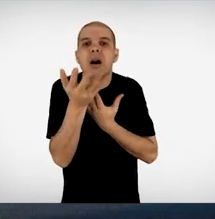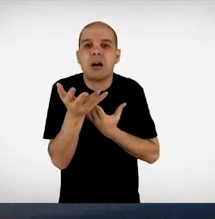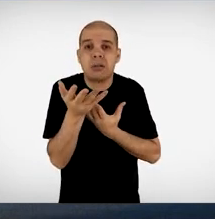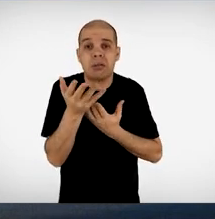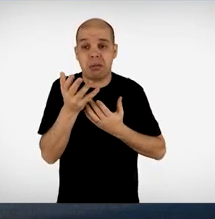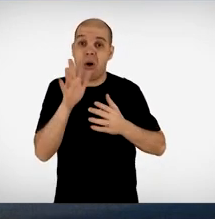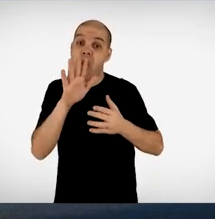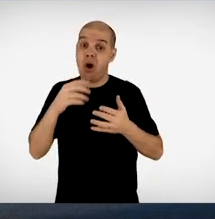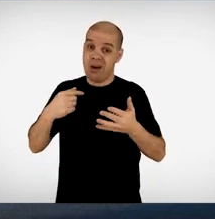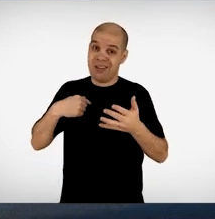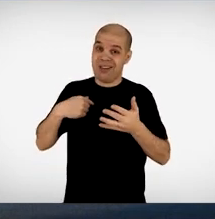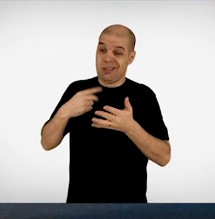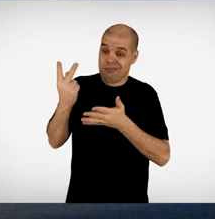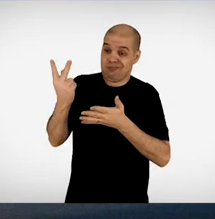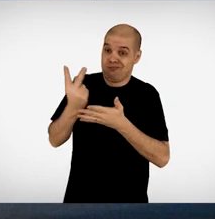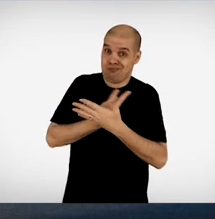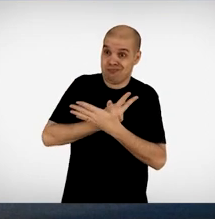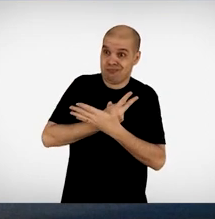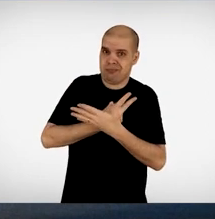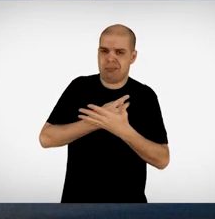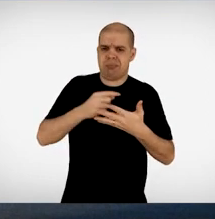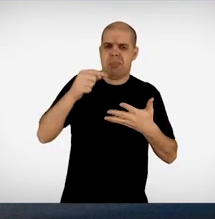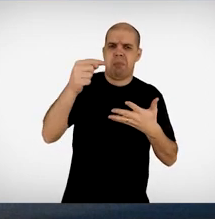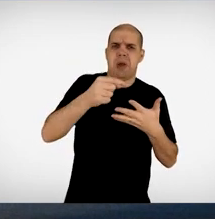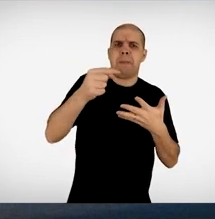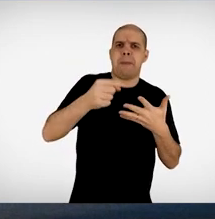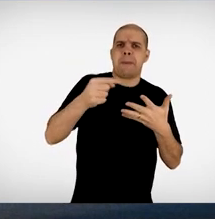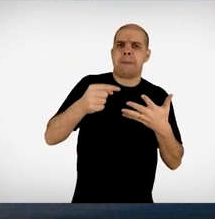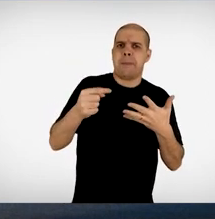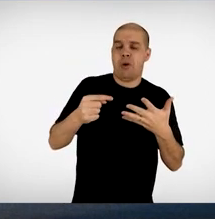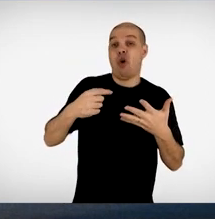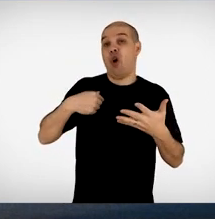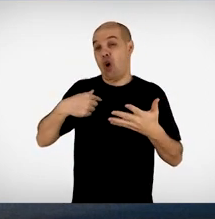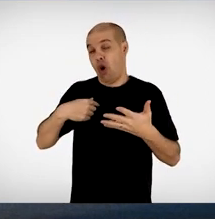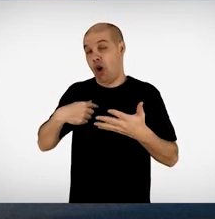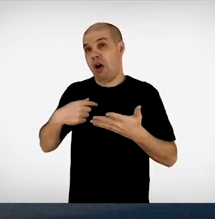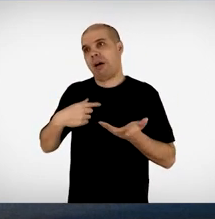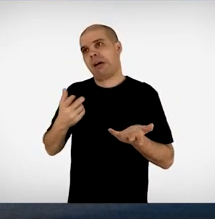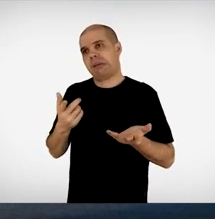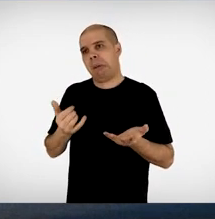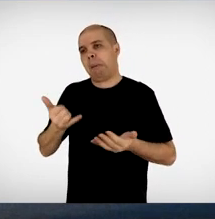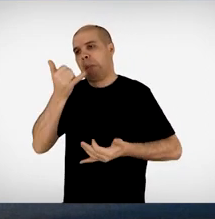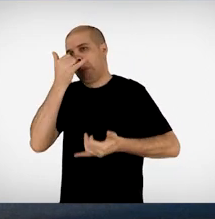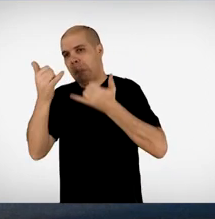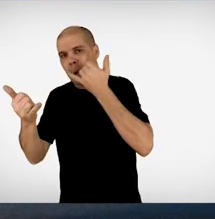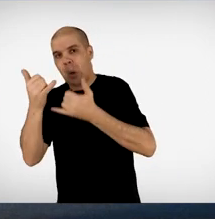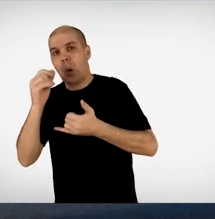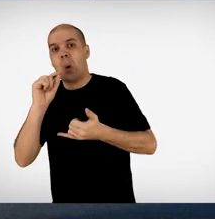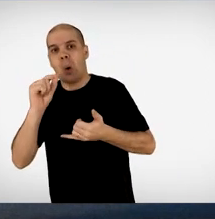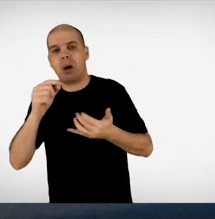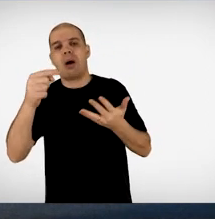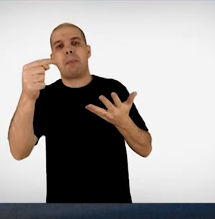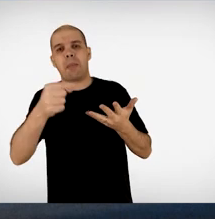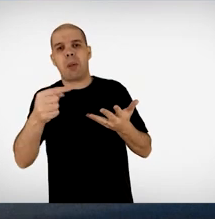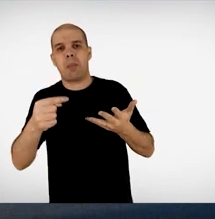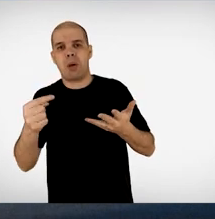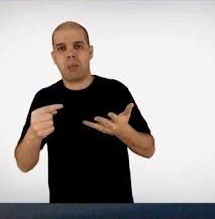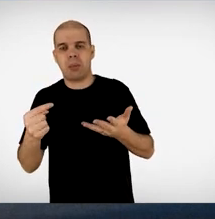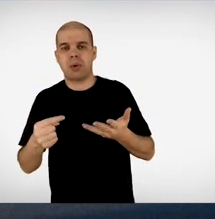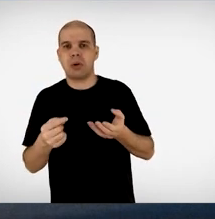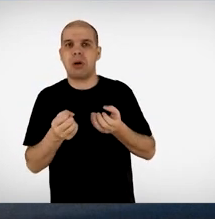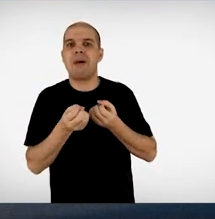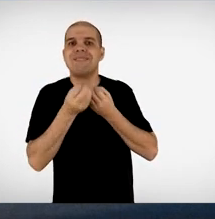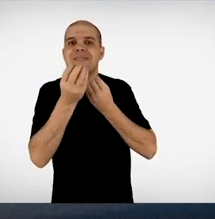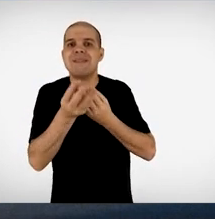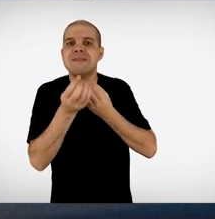furos e fraquezas e fracassos, a gente está falando um pouco de todo mundo, né? Não é tão egoísta assim, não é